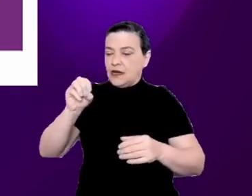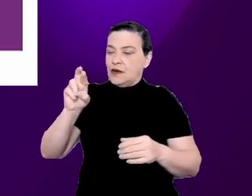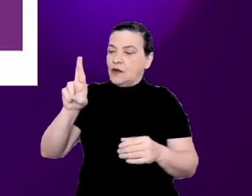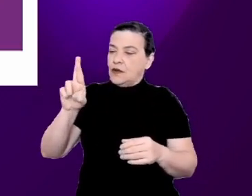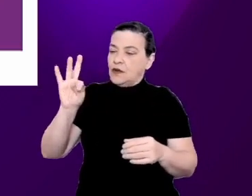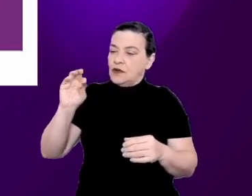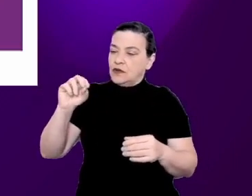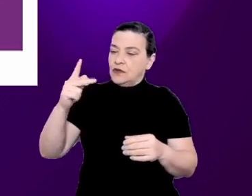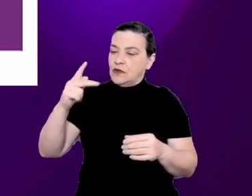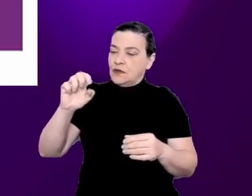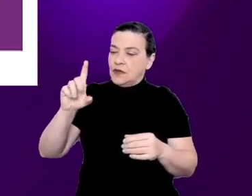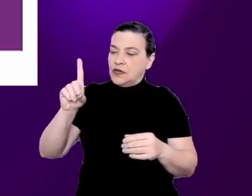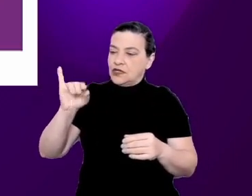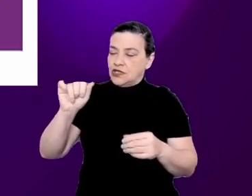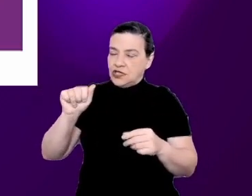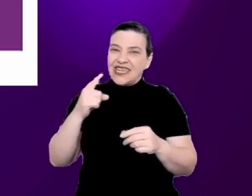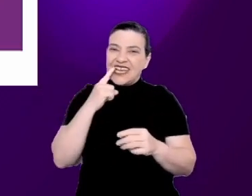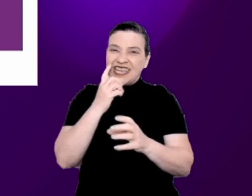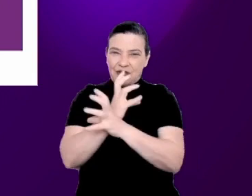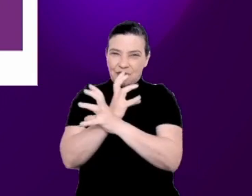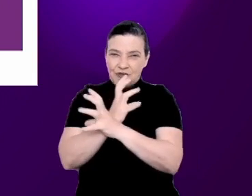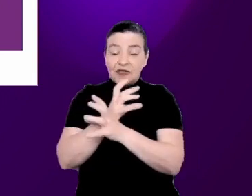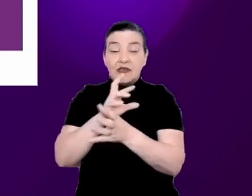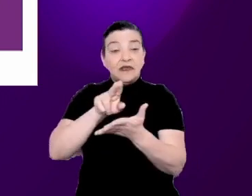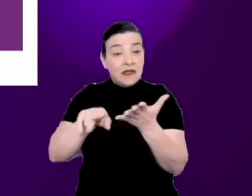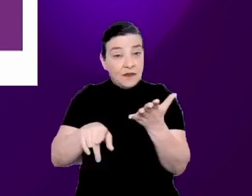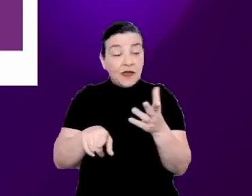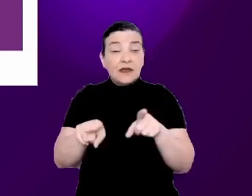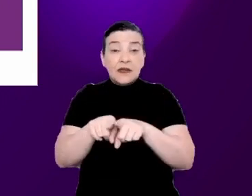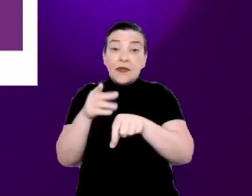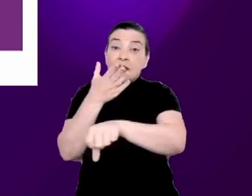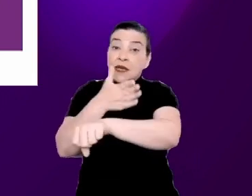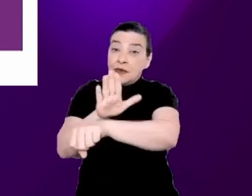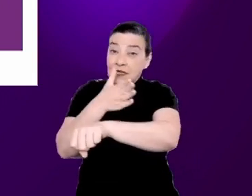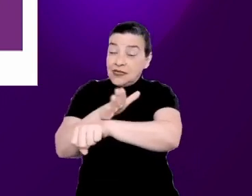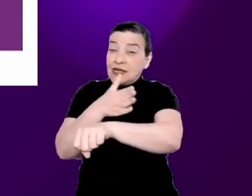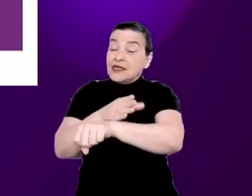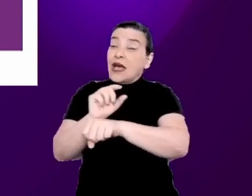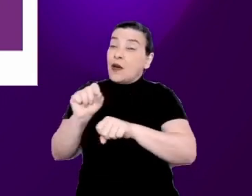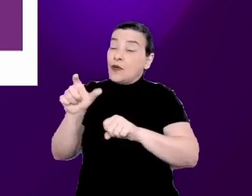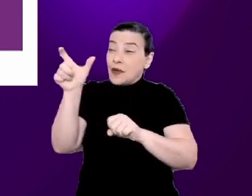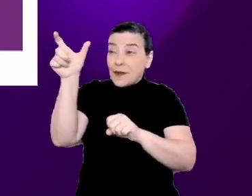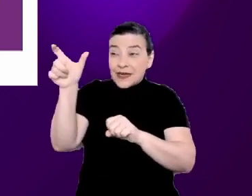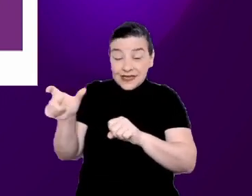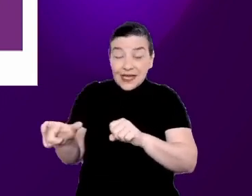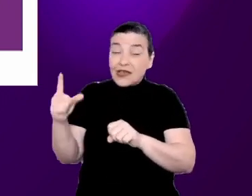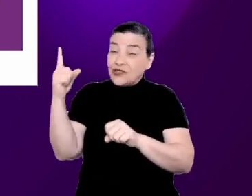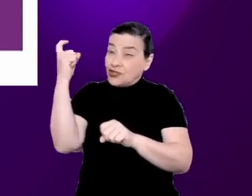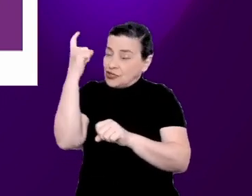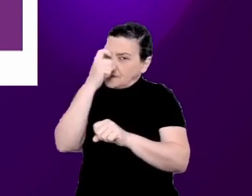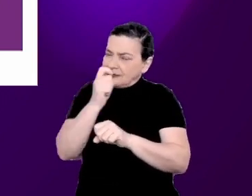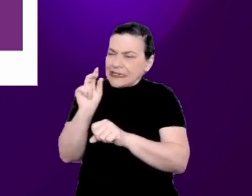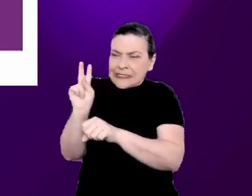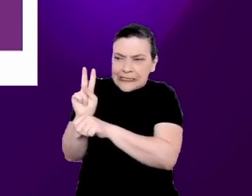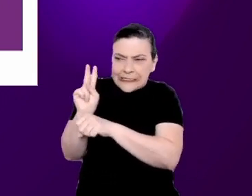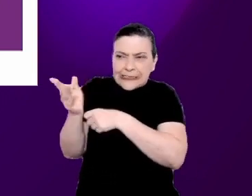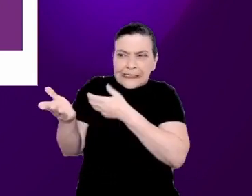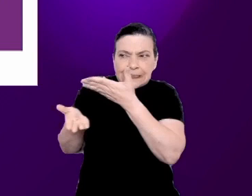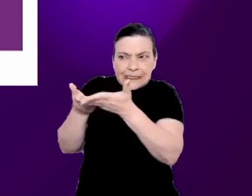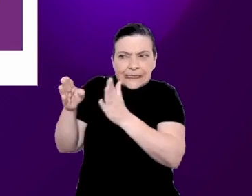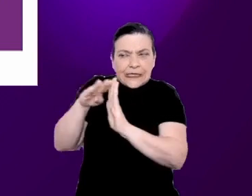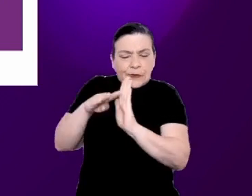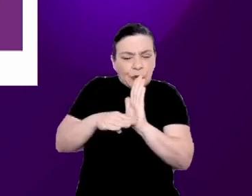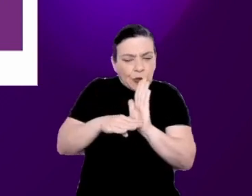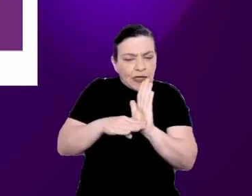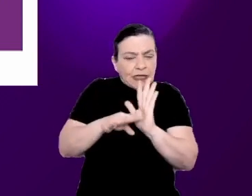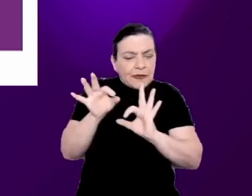estamos desenvolvendo a linha de reabilitação do paciente crítico, personalizando o cuidado e fortalecendo esse programa de mobilização hospitalar